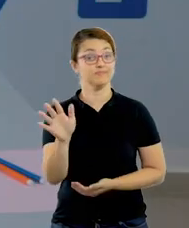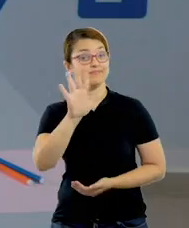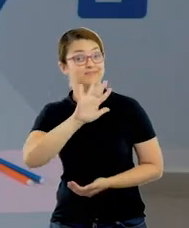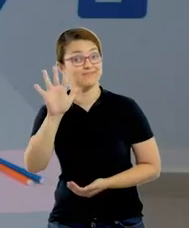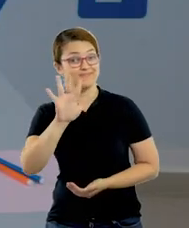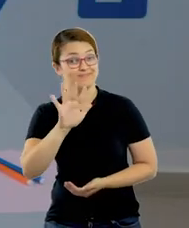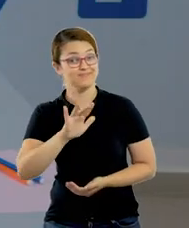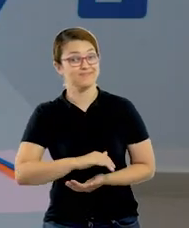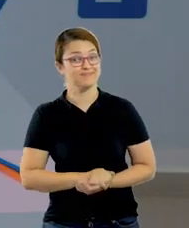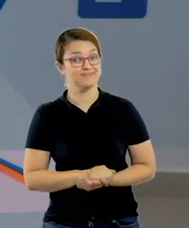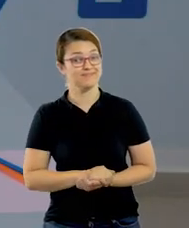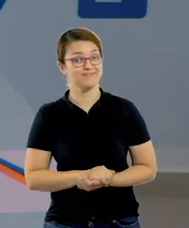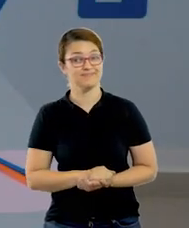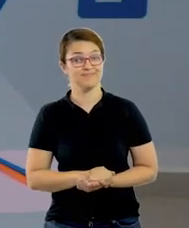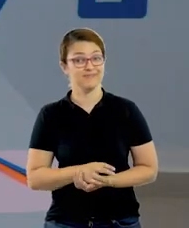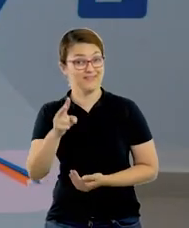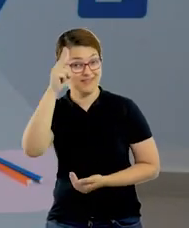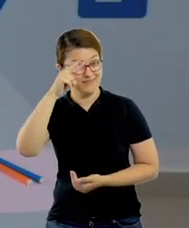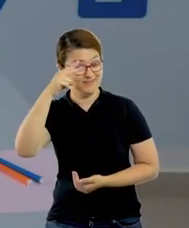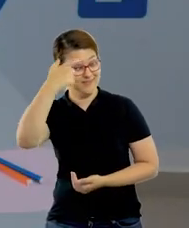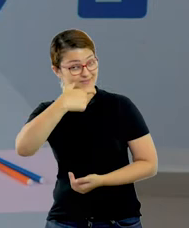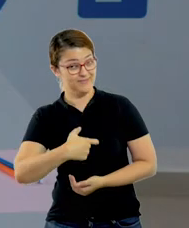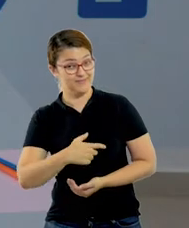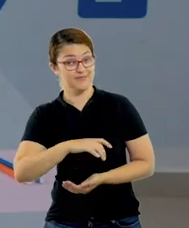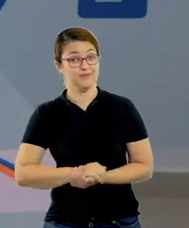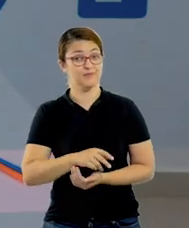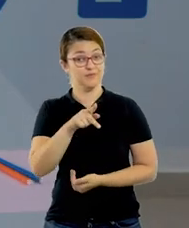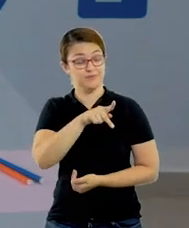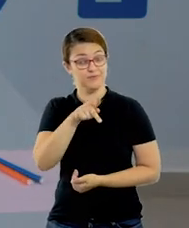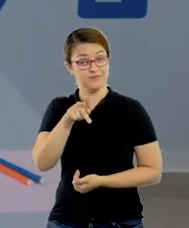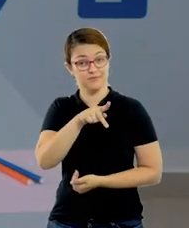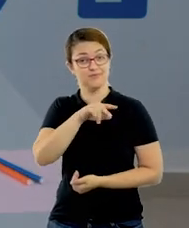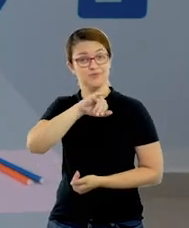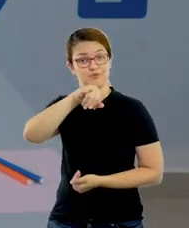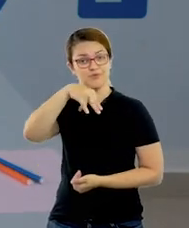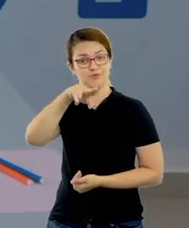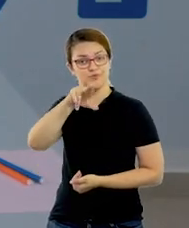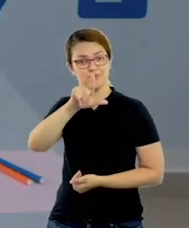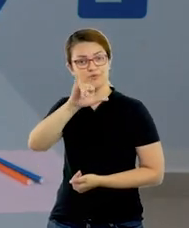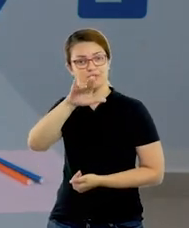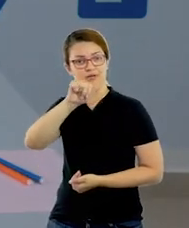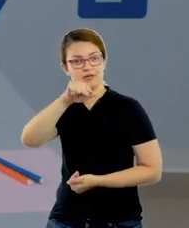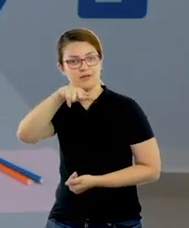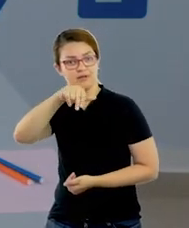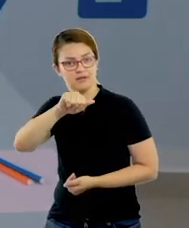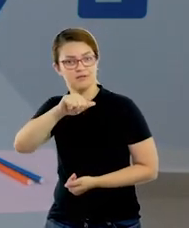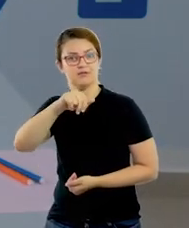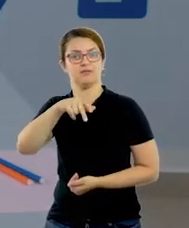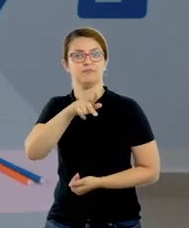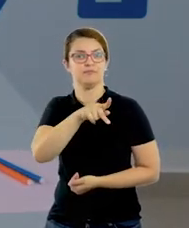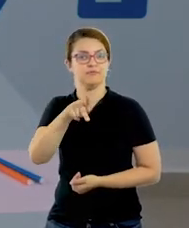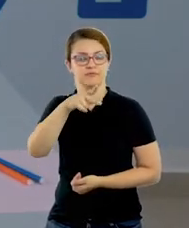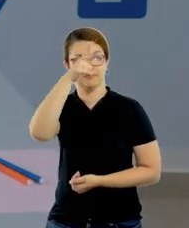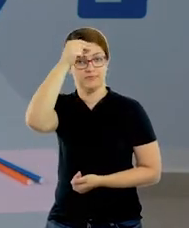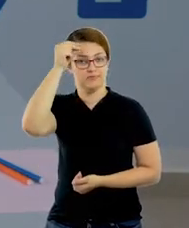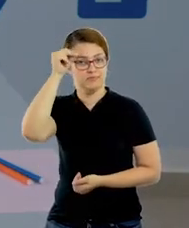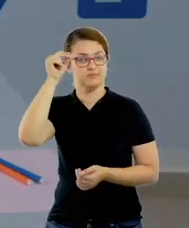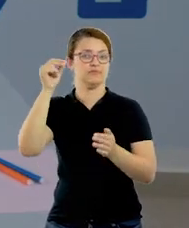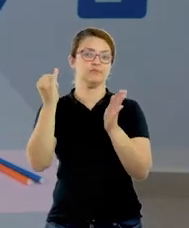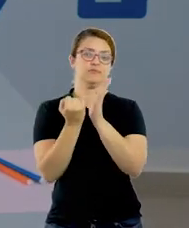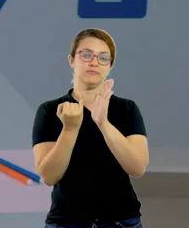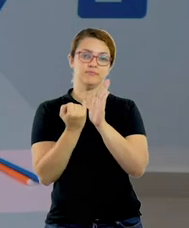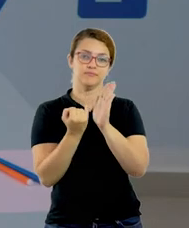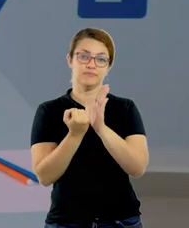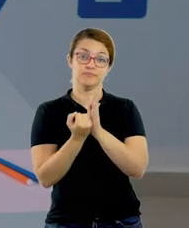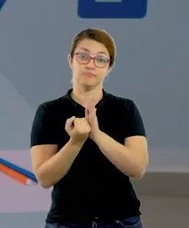olá vocês se lembra de mim sou a professora juliana da rede municipal da prefeitura de itapevi